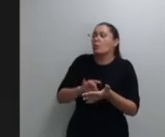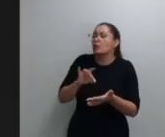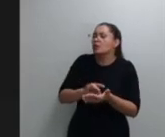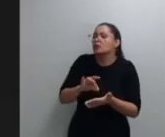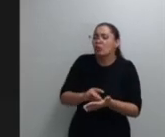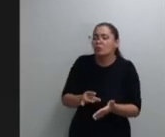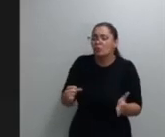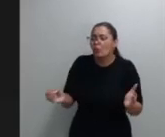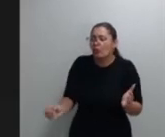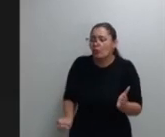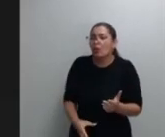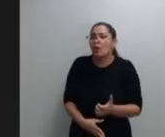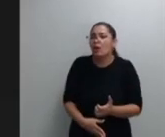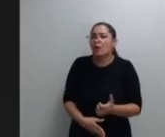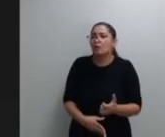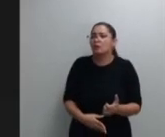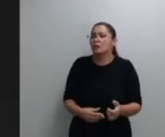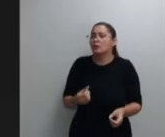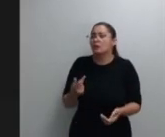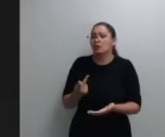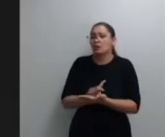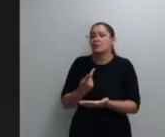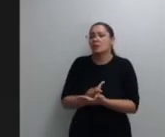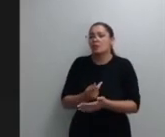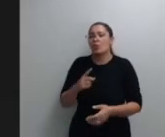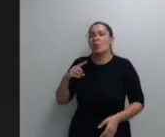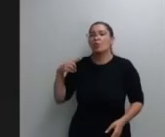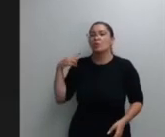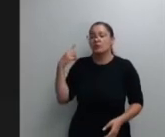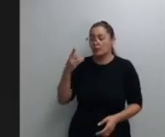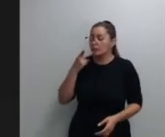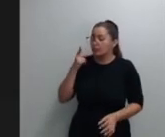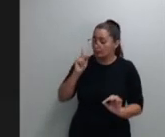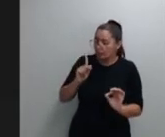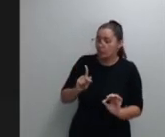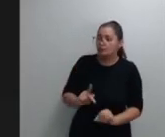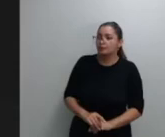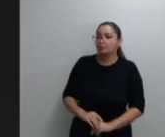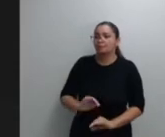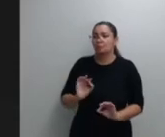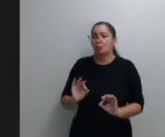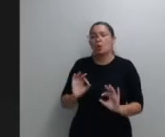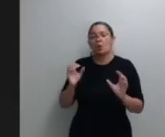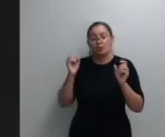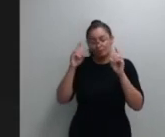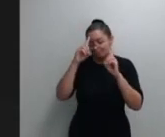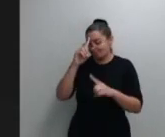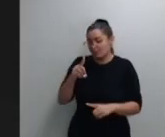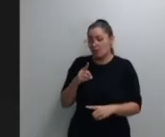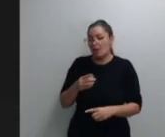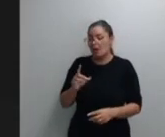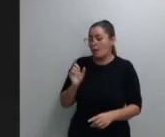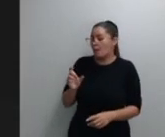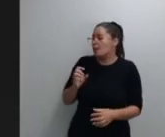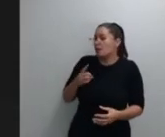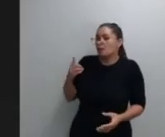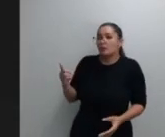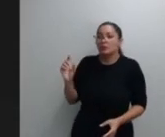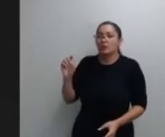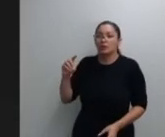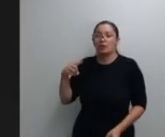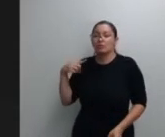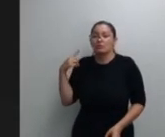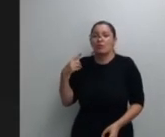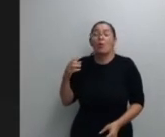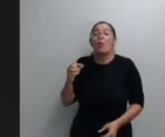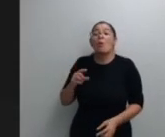fosse citada de forma equivocada o advogado vai poder se pronunciar mas por óbvio a gente não vai dar logo a palavra advogado porque o